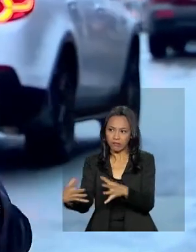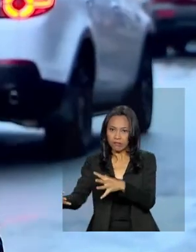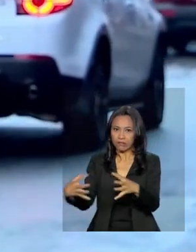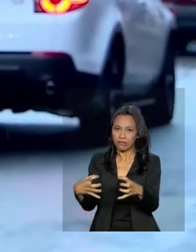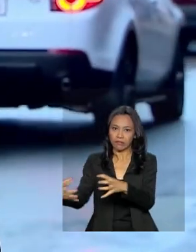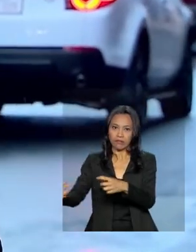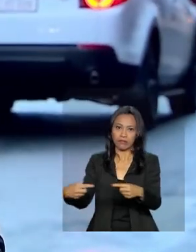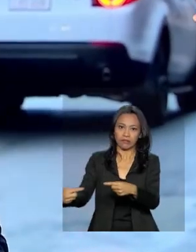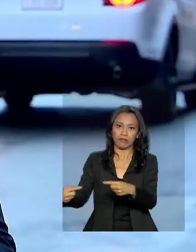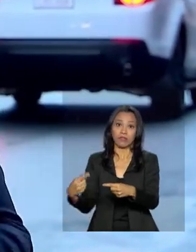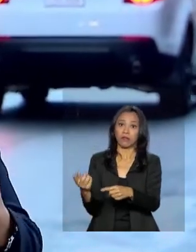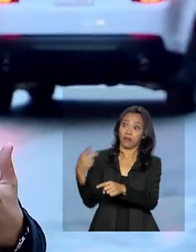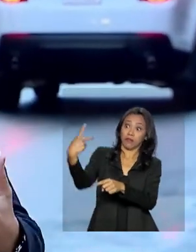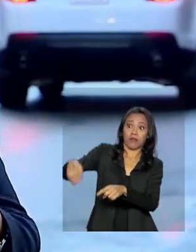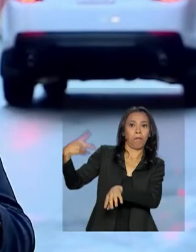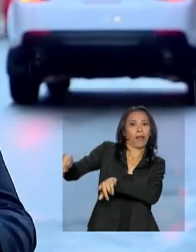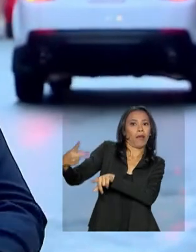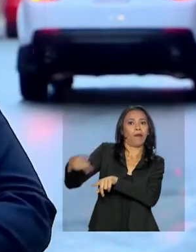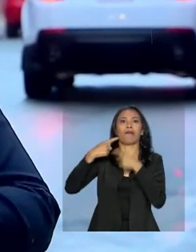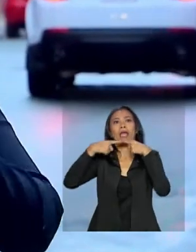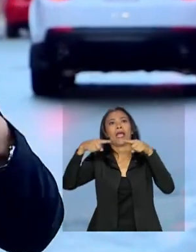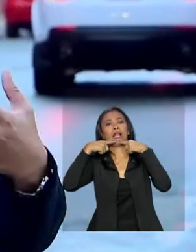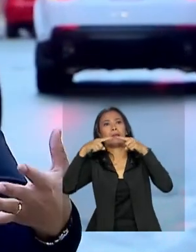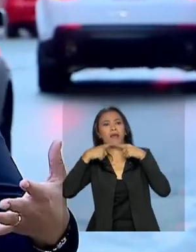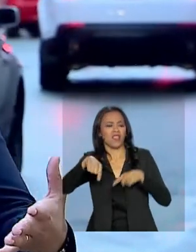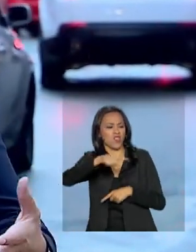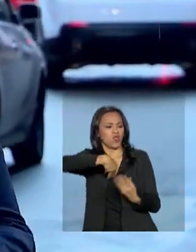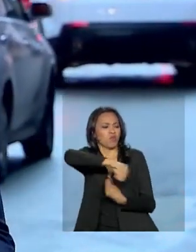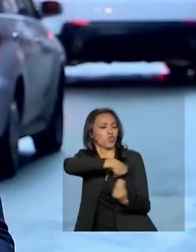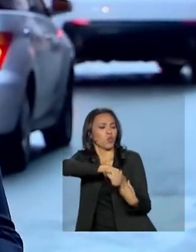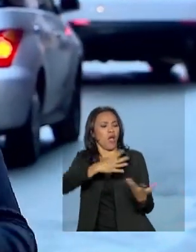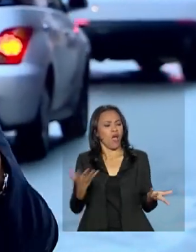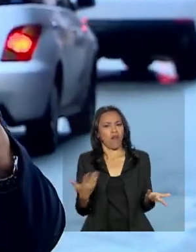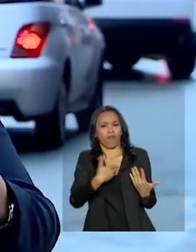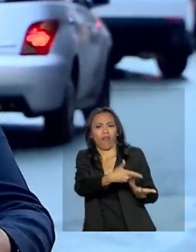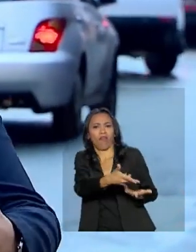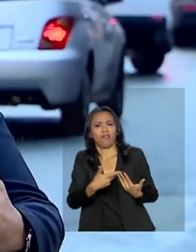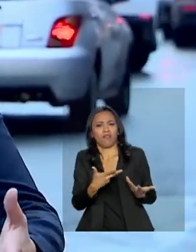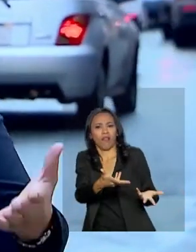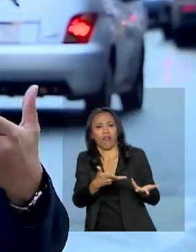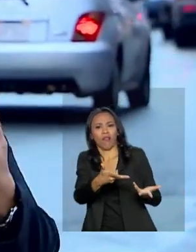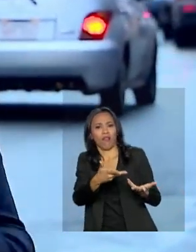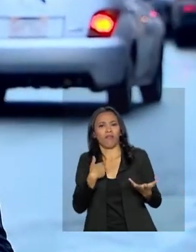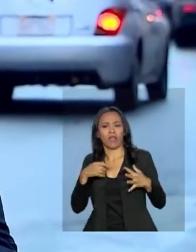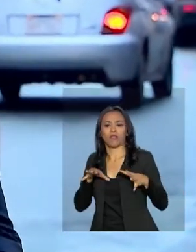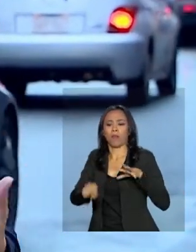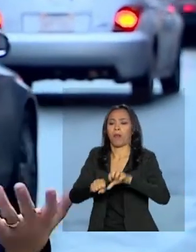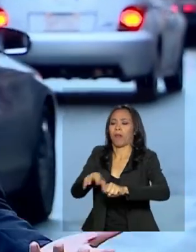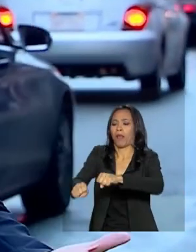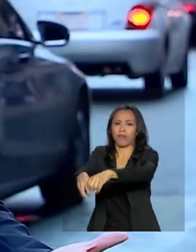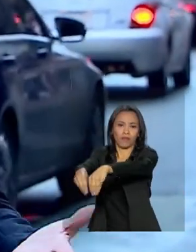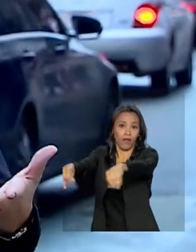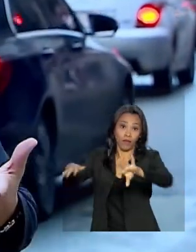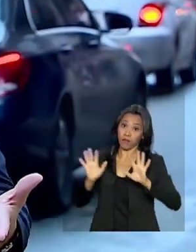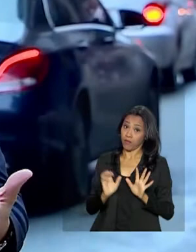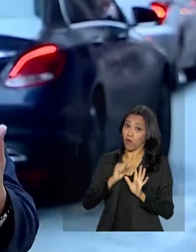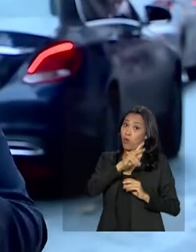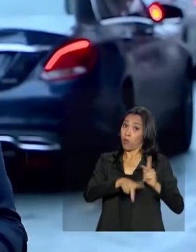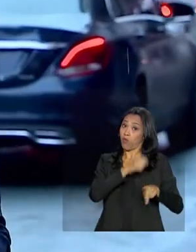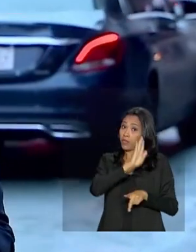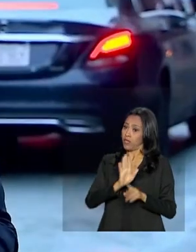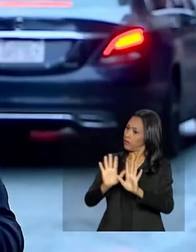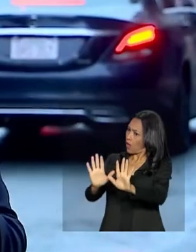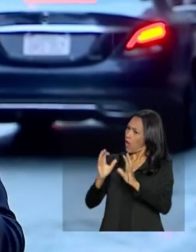um lado, os paraguaios reclamavam, diziam que eles não se misturavam e que também tomavam as terras do Paraguai. Já os brasileiros se